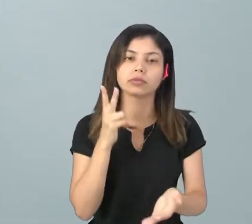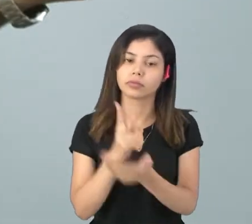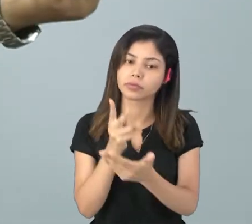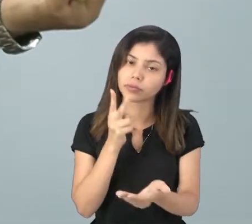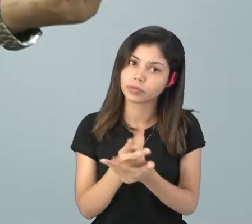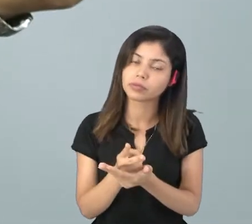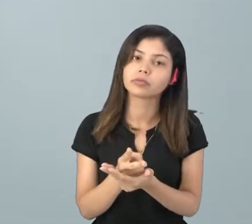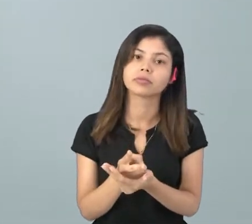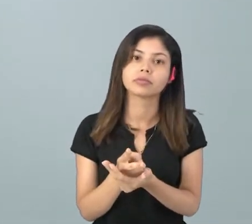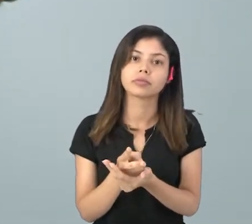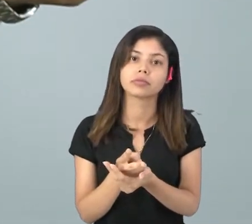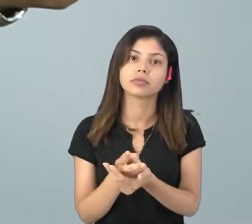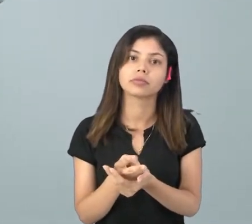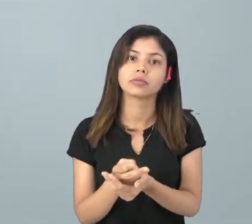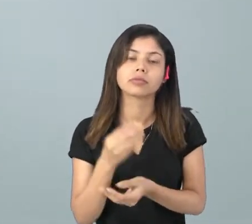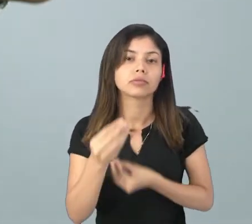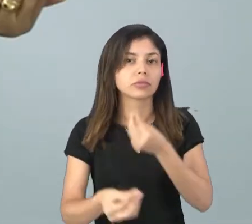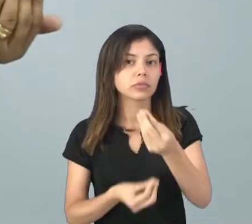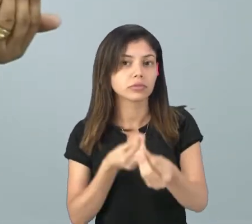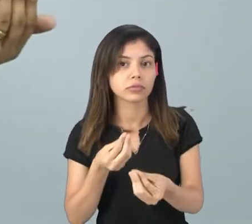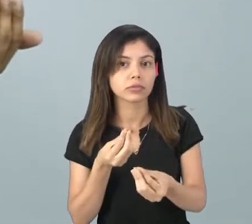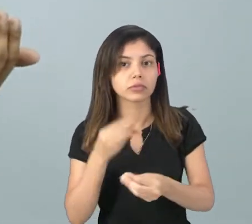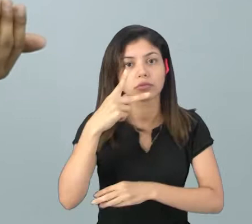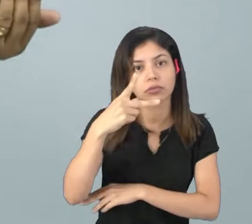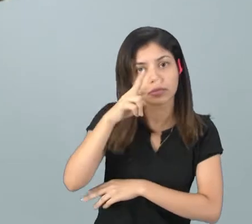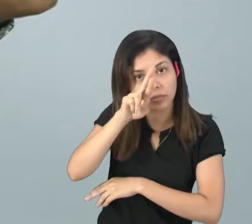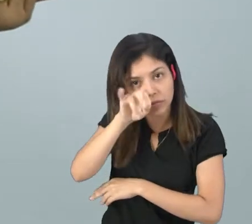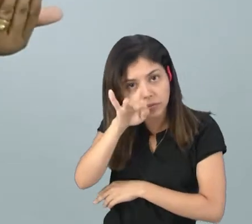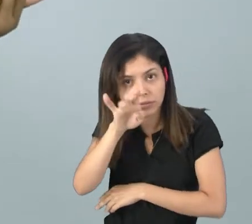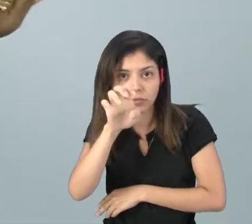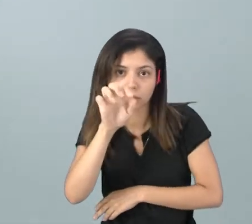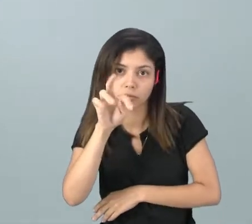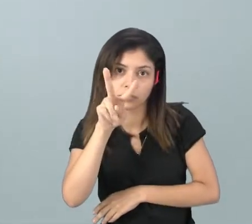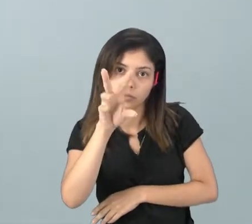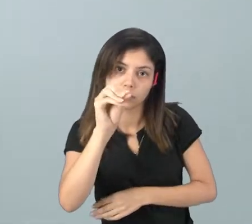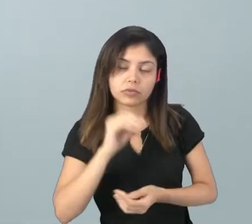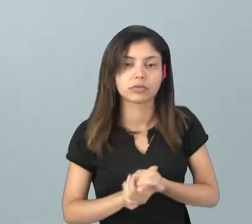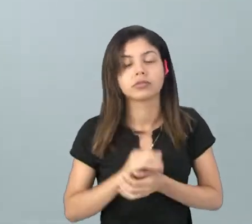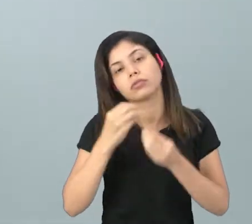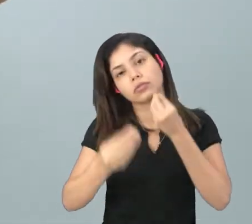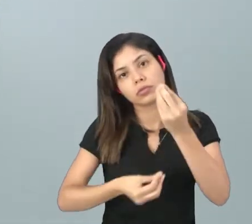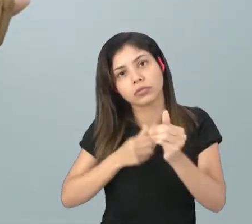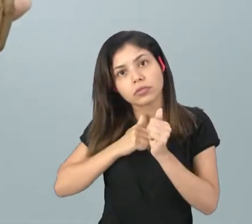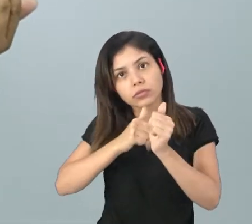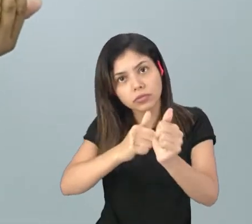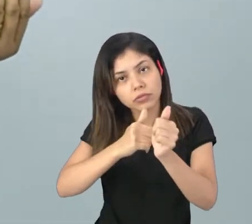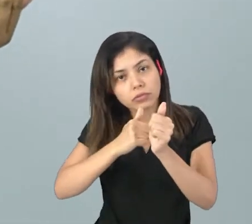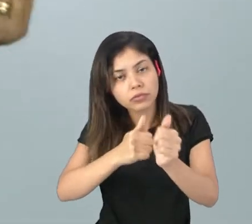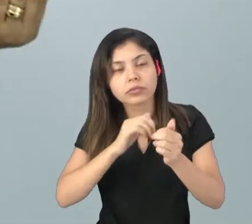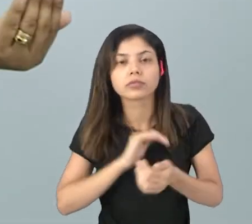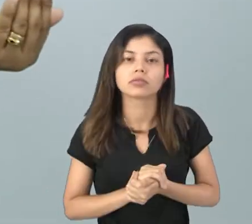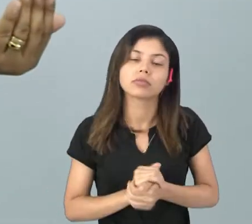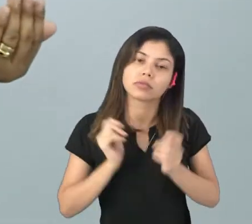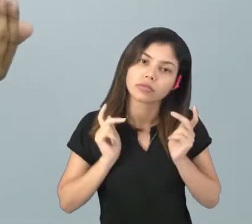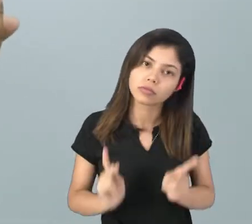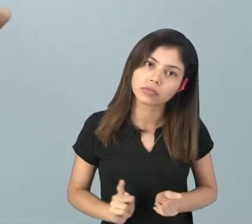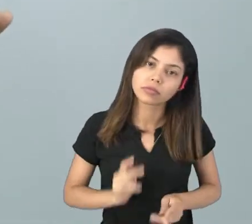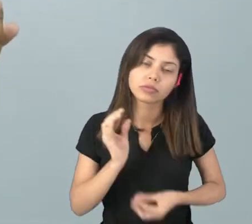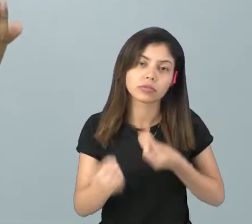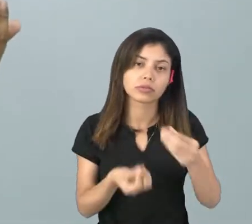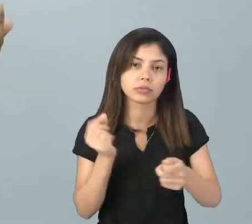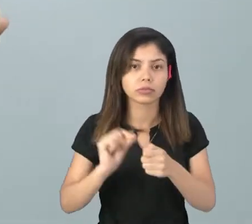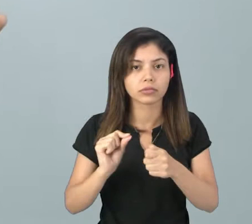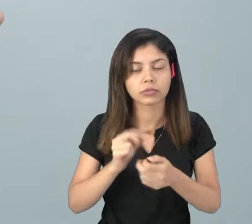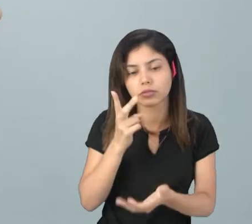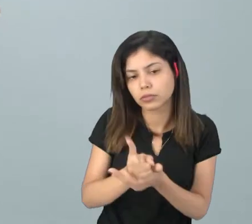mesmo cristianismo como o cristianismo primitivo. Como os discípulos se comportavam e o que eles faziam não